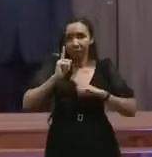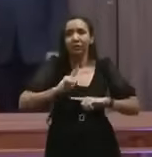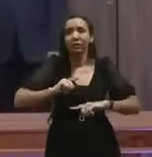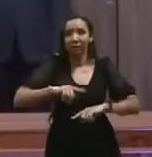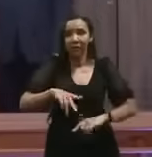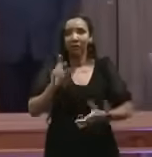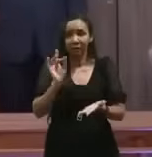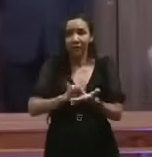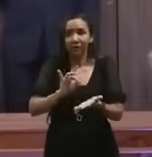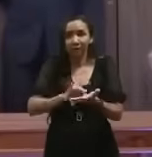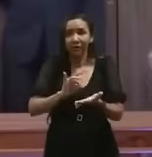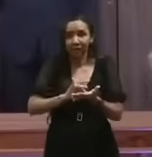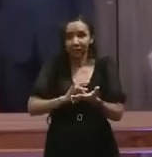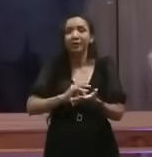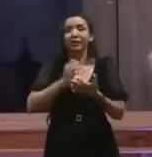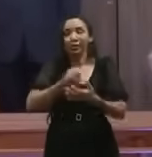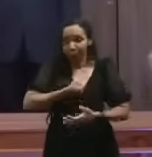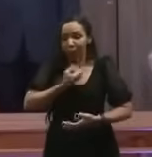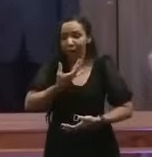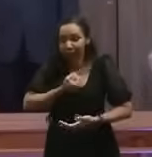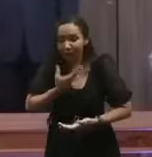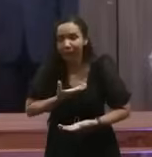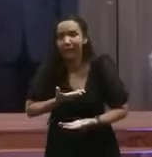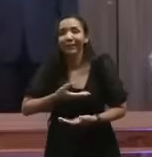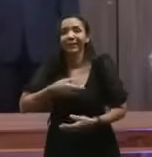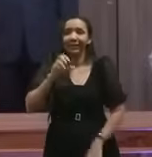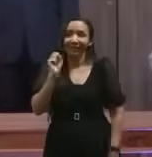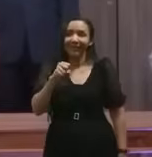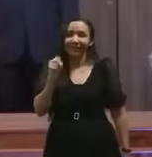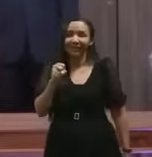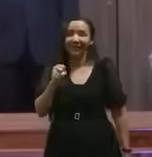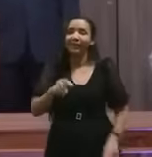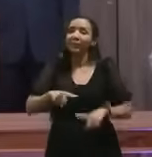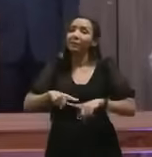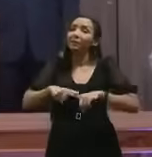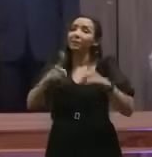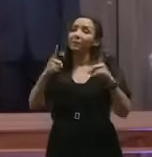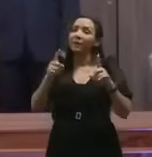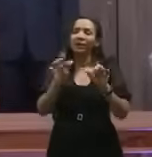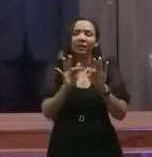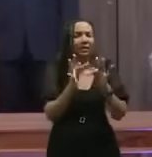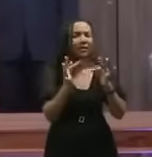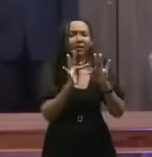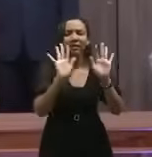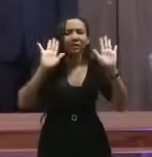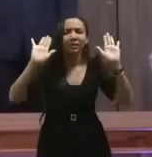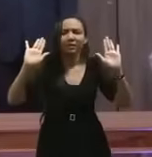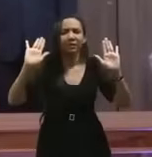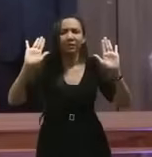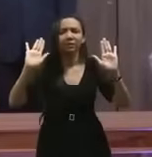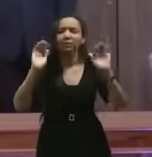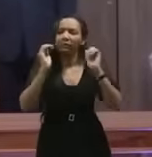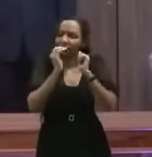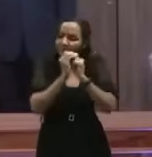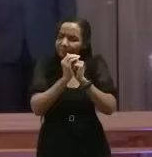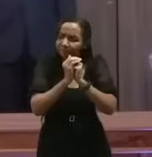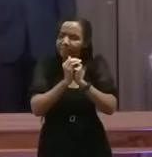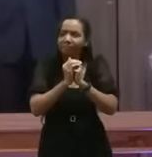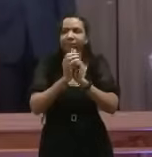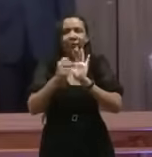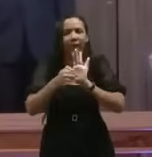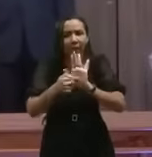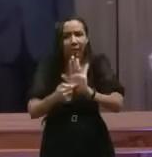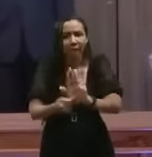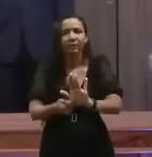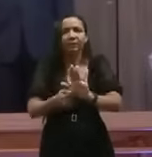serva Pronto tem isso aqui e aí em nome do Senhor Jesus nós repreendemos amém não faça show não meus irmãos a regra é